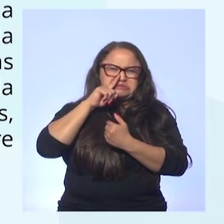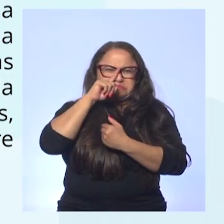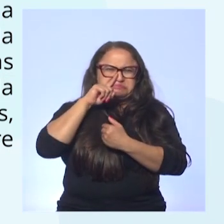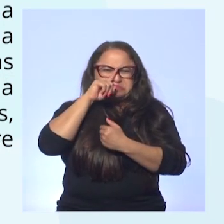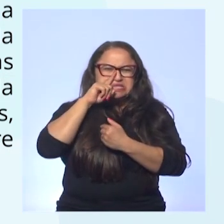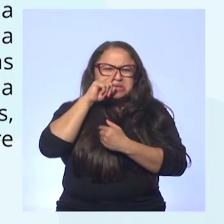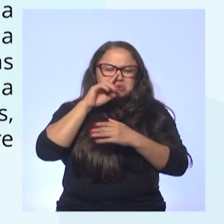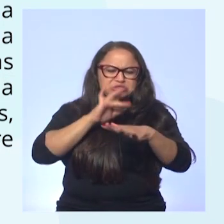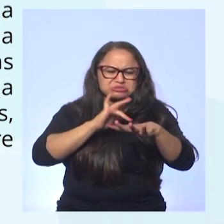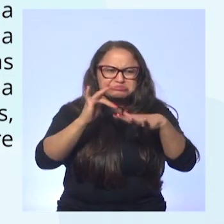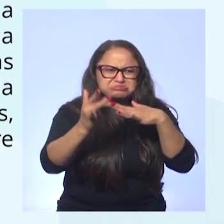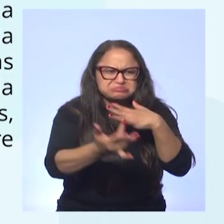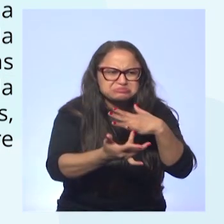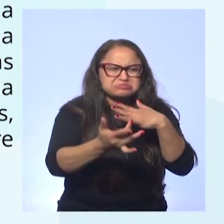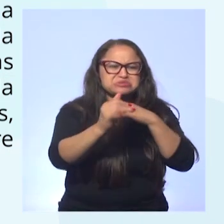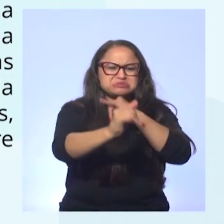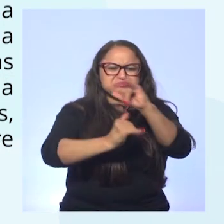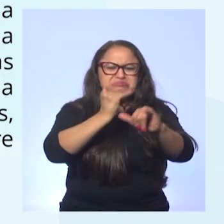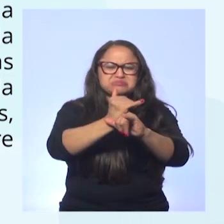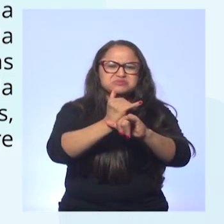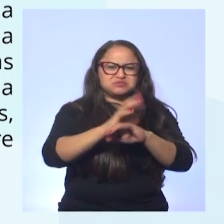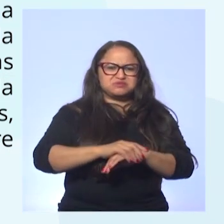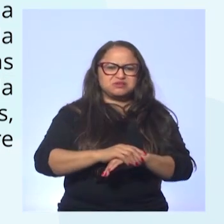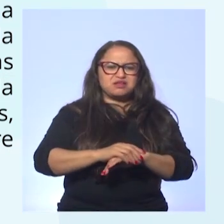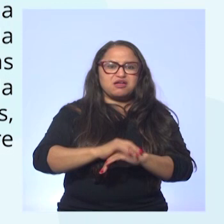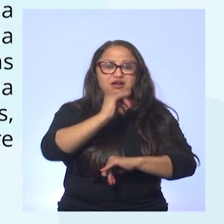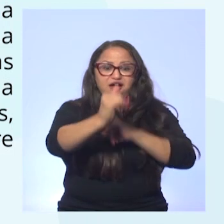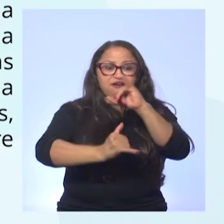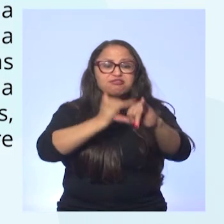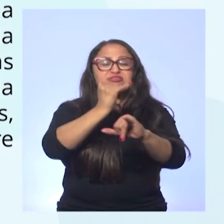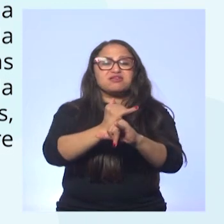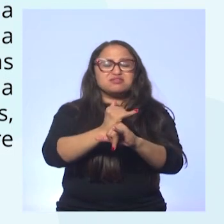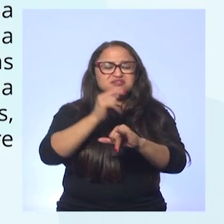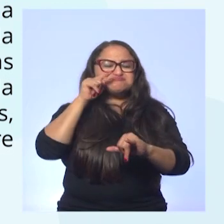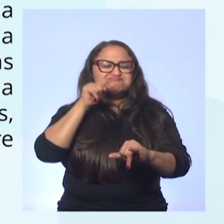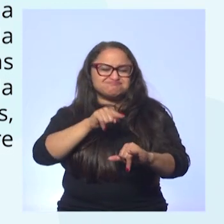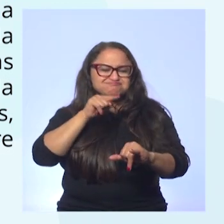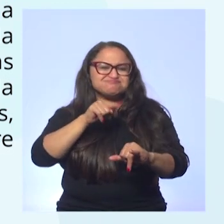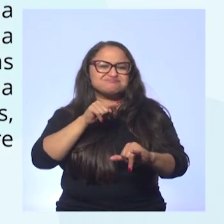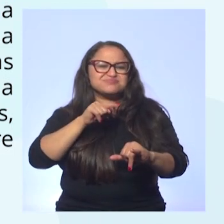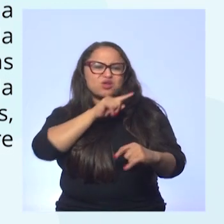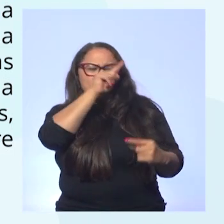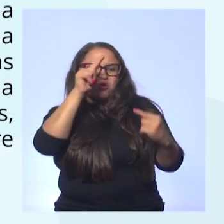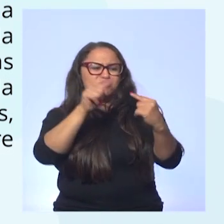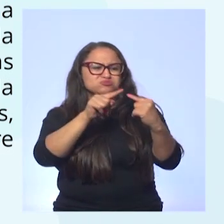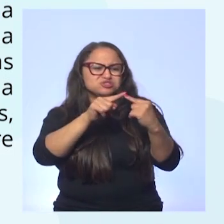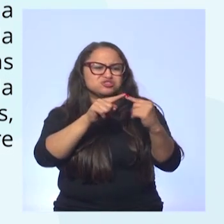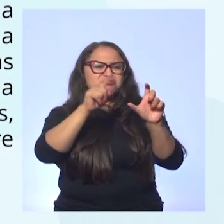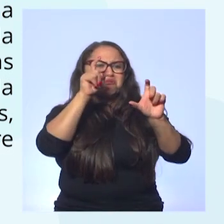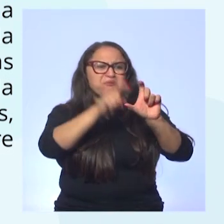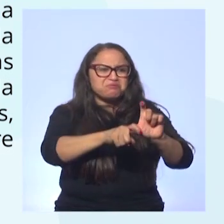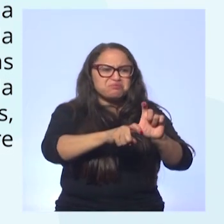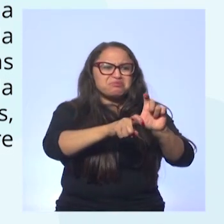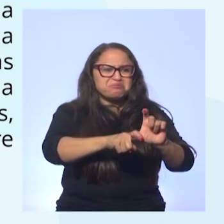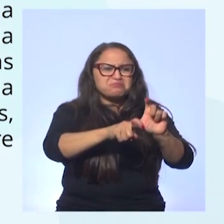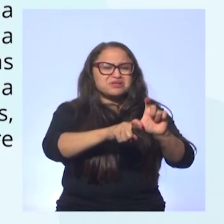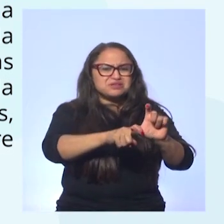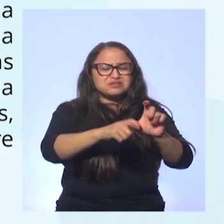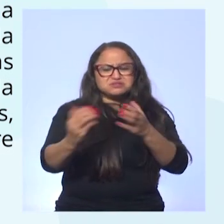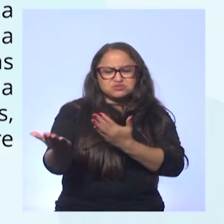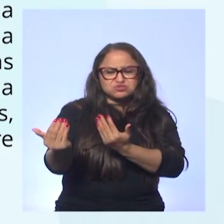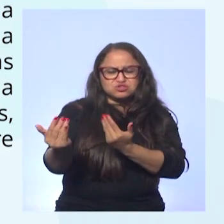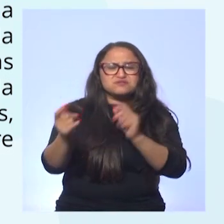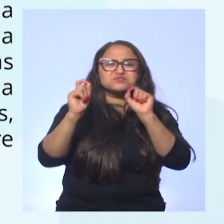Virtual. Eu peguei só um trechinho. A internet tem se tornado objeto de dependência de muitos adolescentes, o que